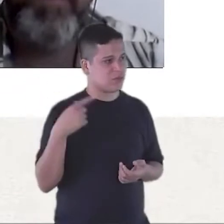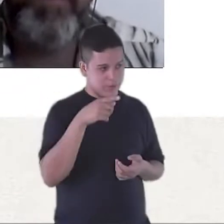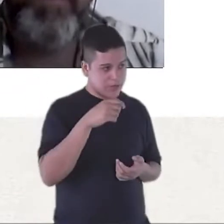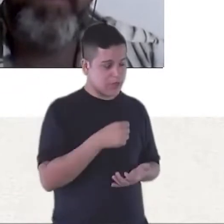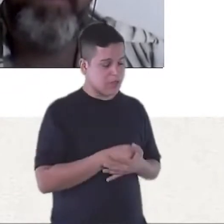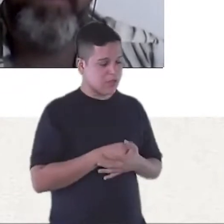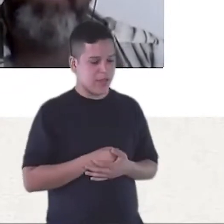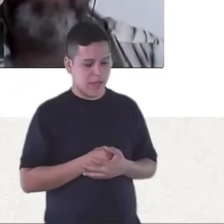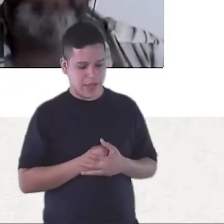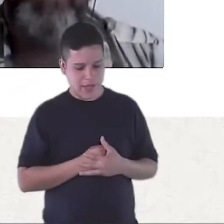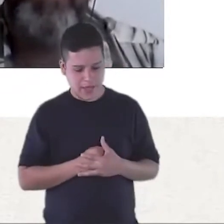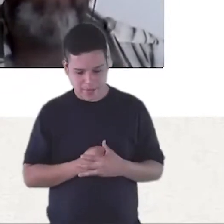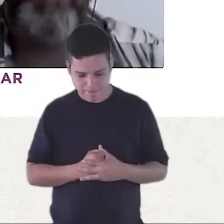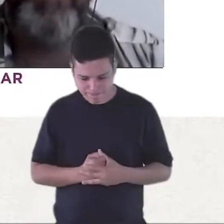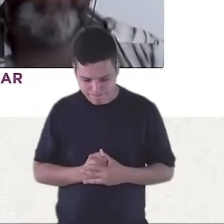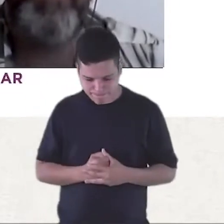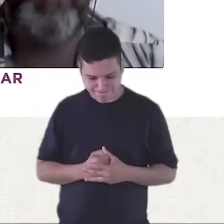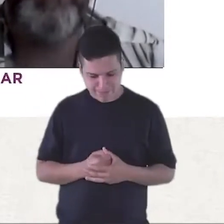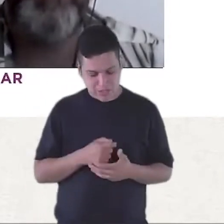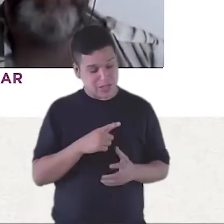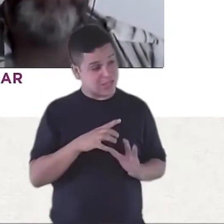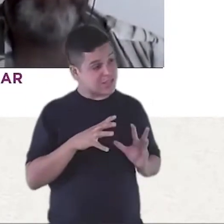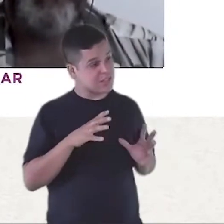quem você é e que te salvaram, né?